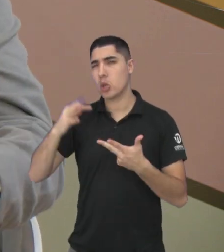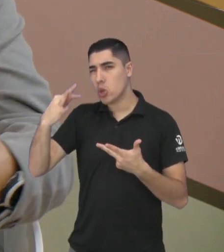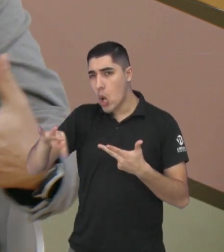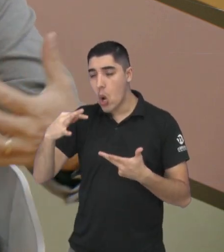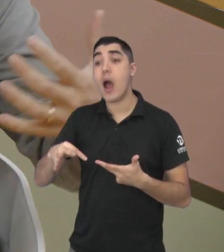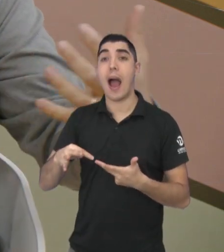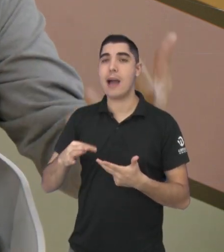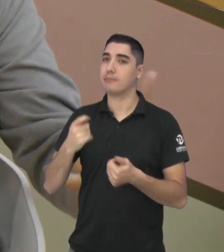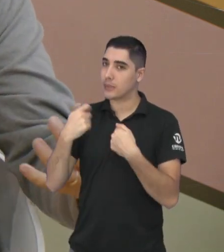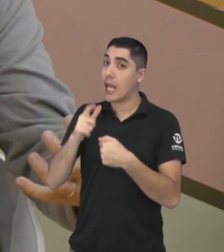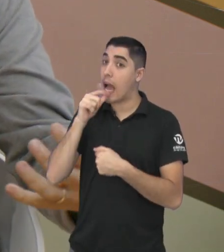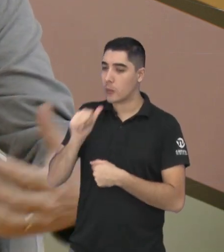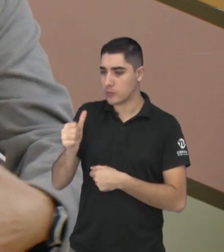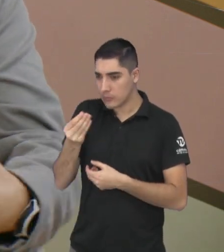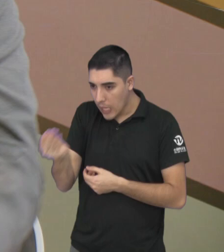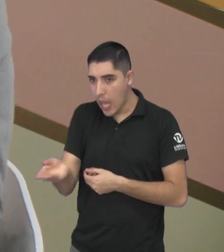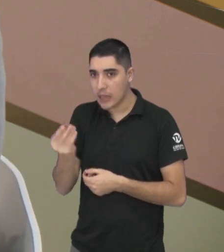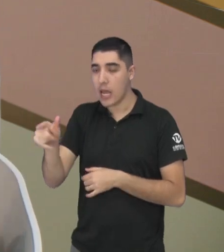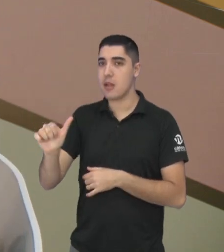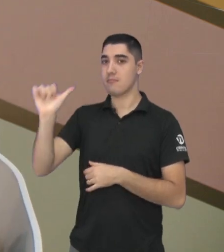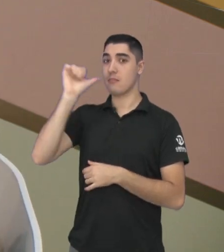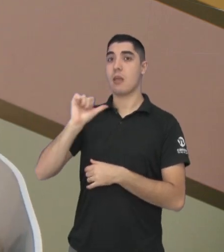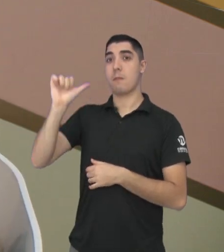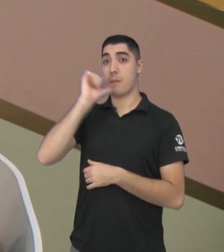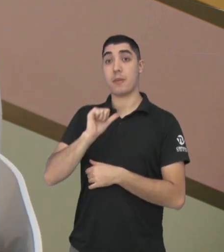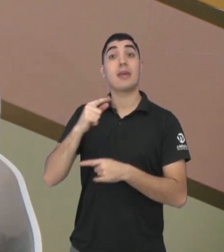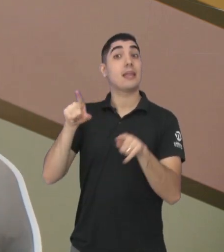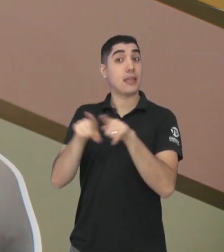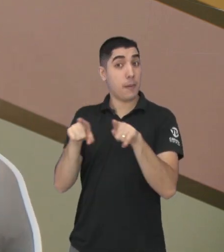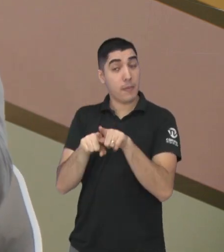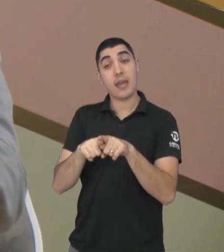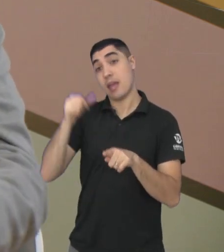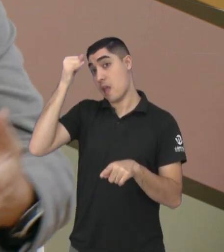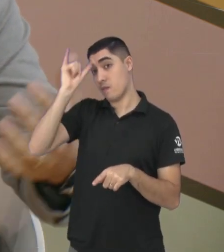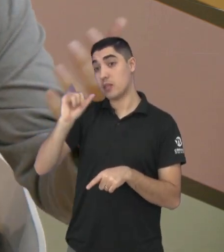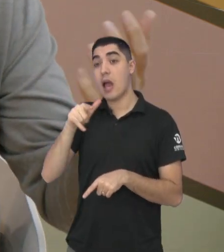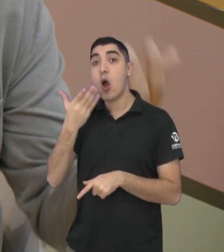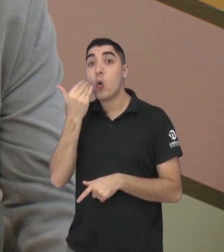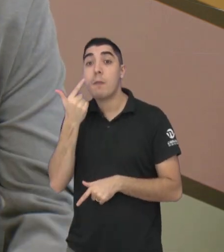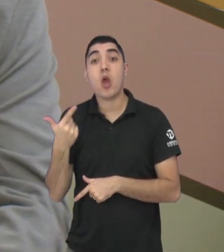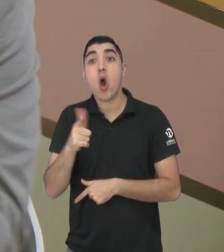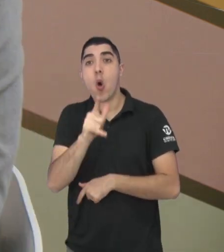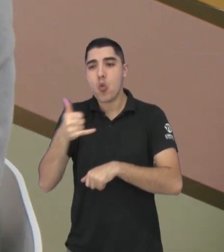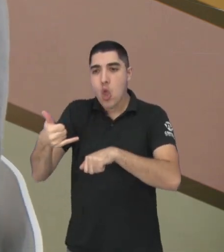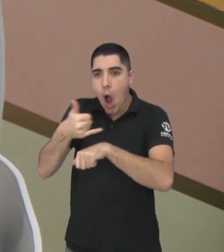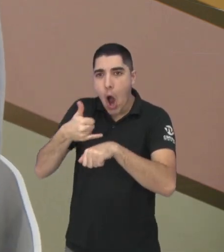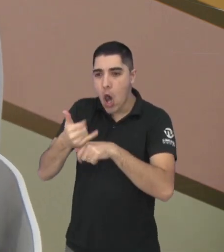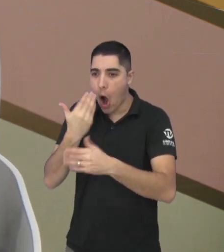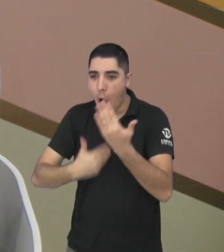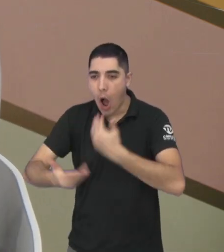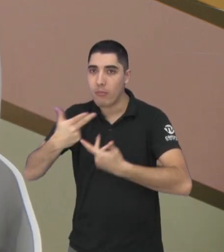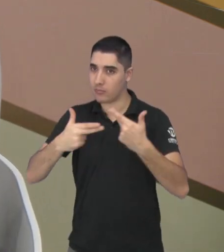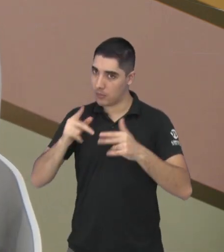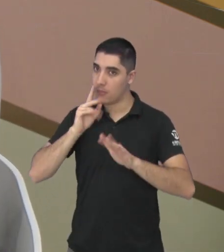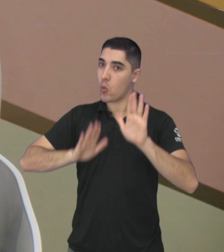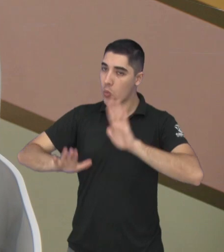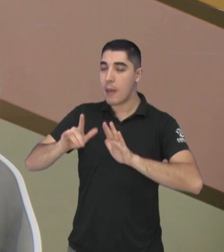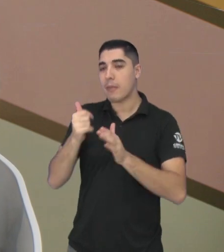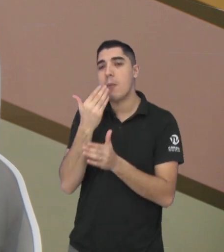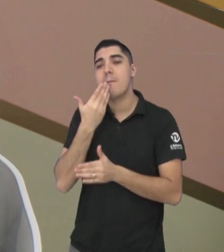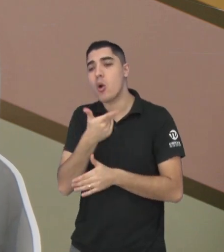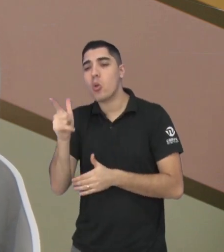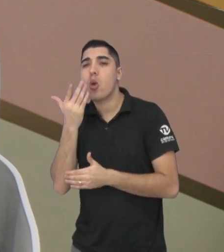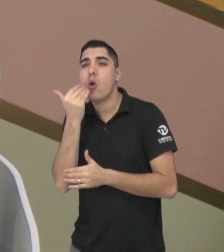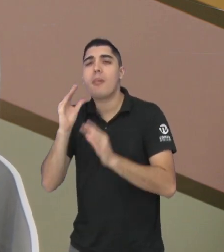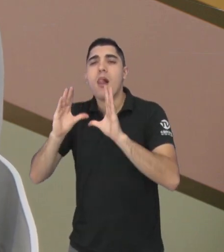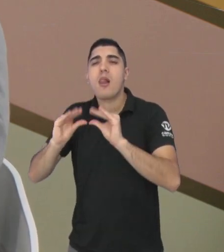cuidados gerais para manter um certo aporte calórico de algum alimento que seja de fácil digestão e fácil aceitação. Aí